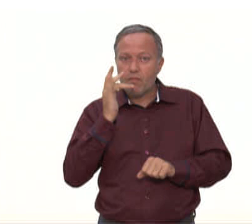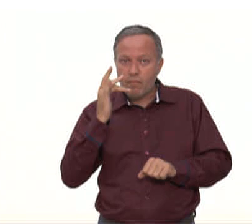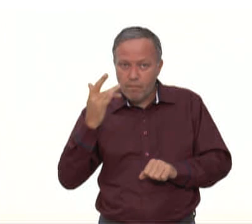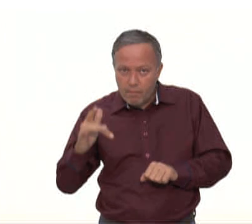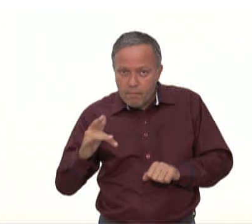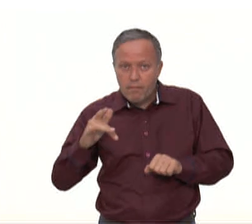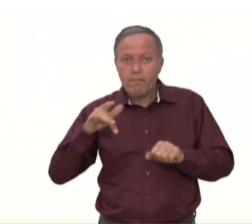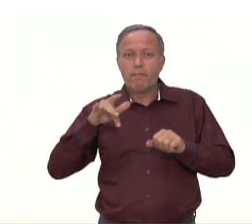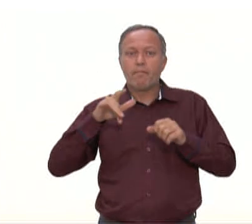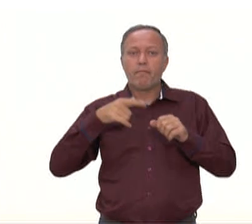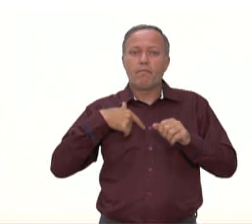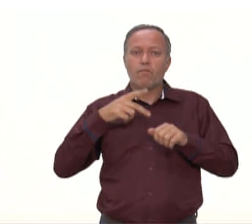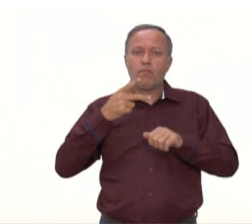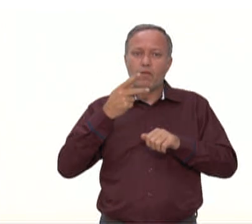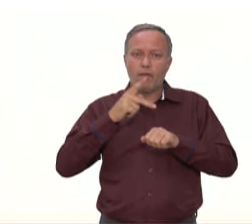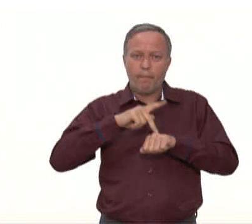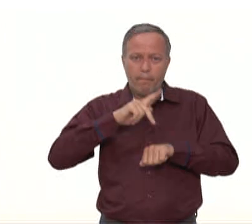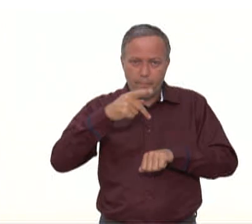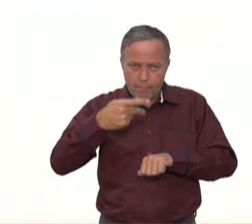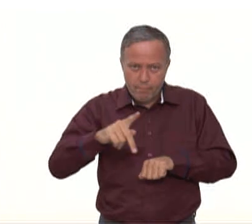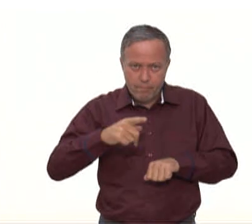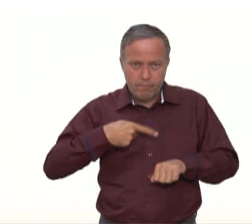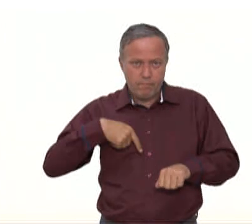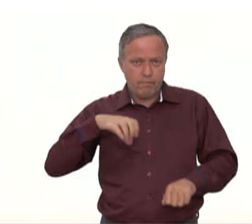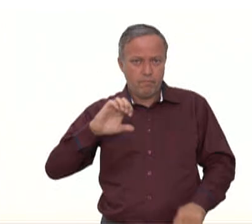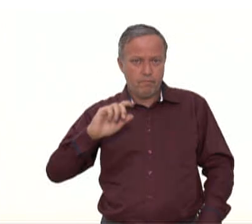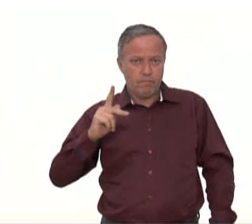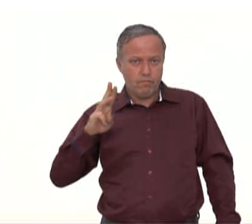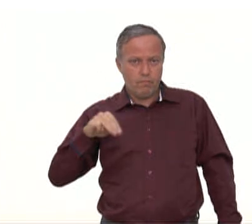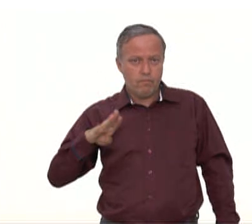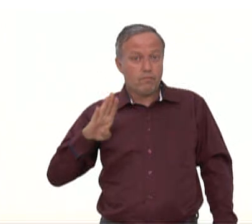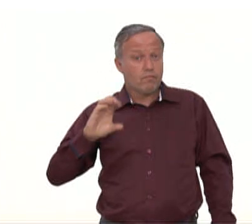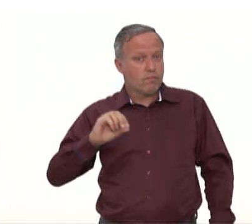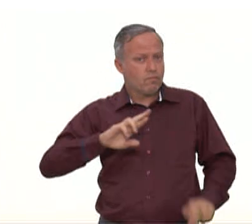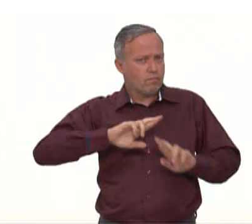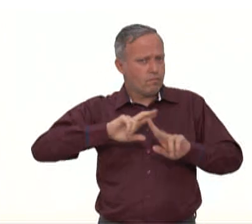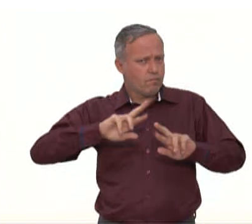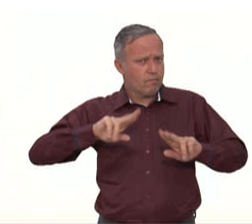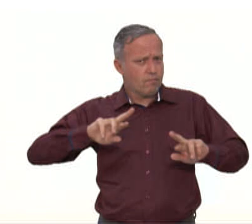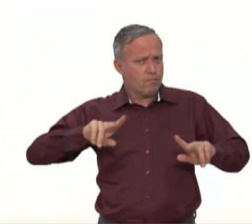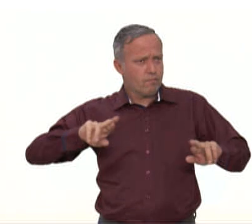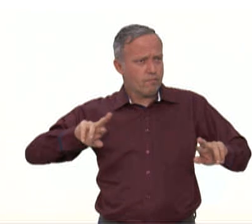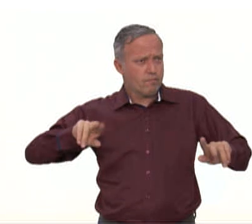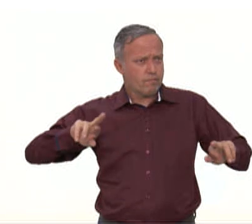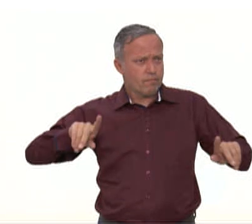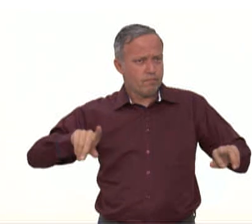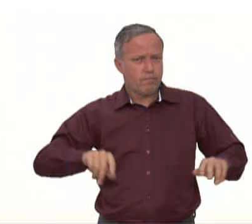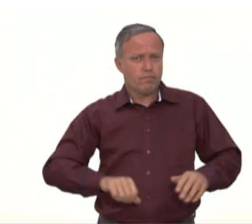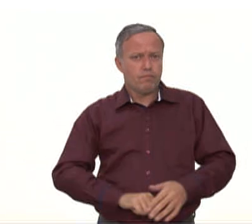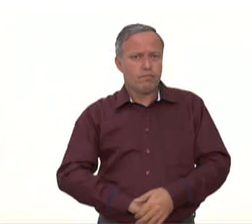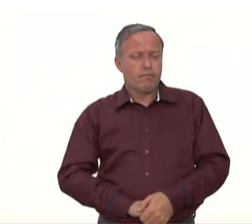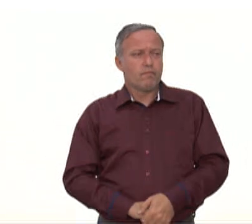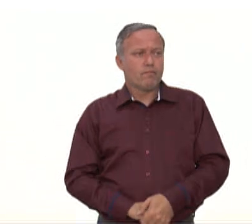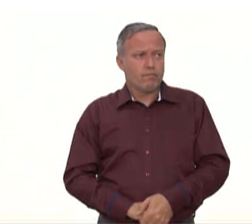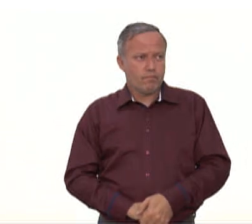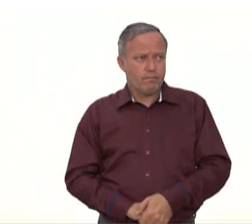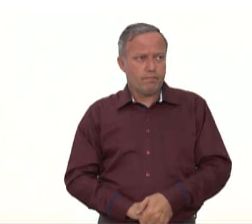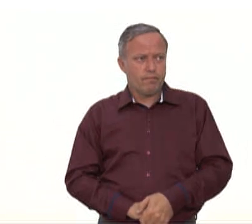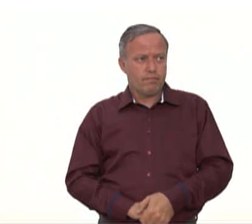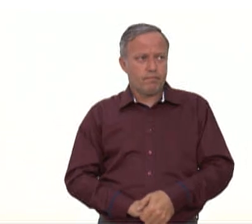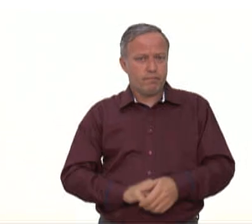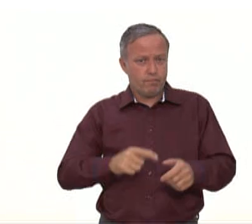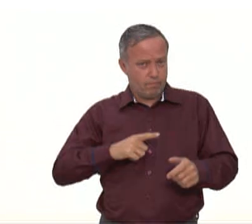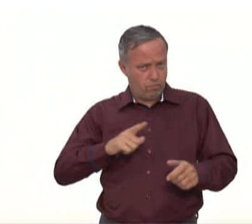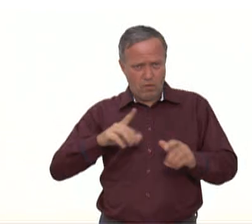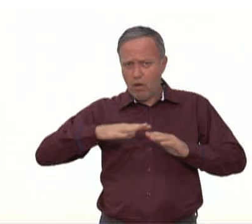o alumínio, prata, cobre, chumbo, aço, bronze e mais uma variedade ampla